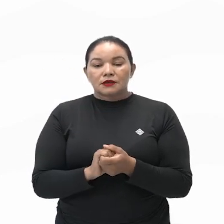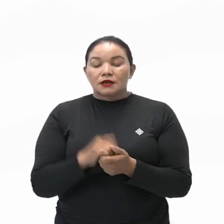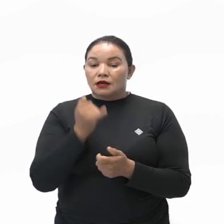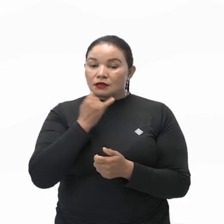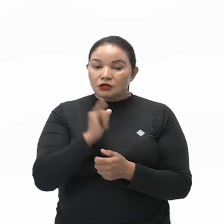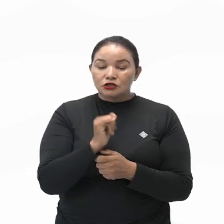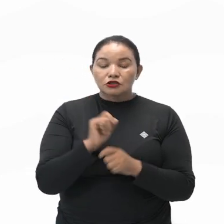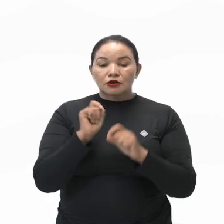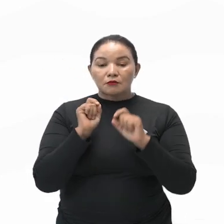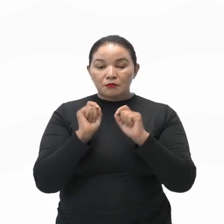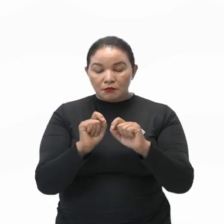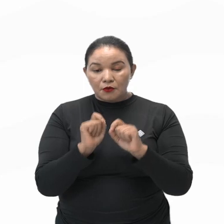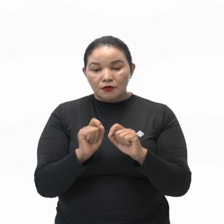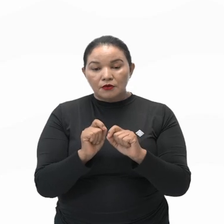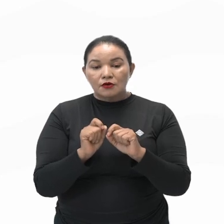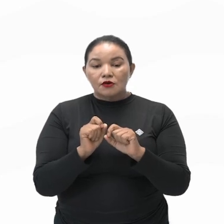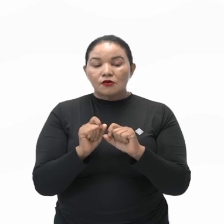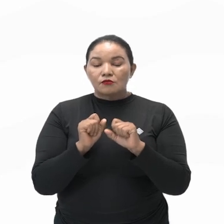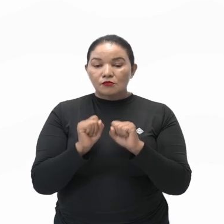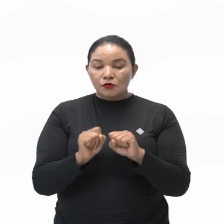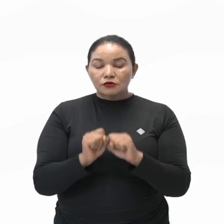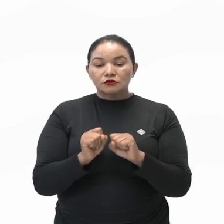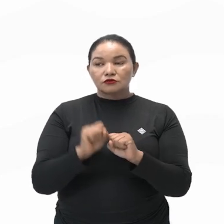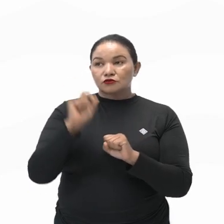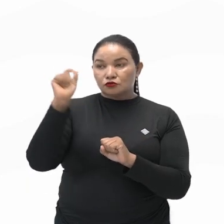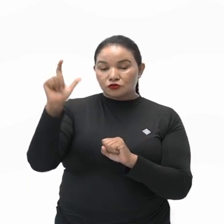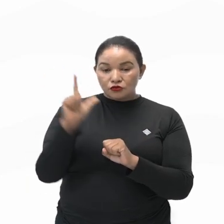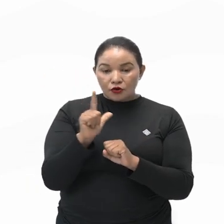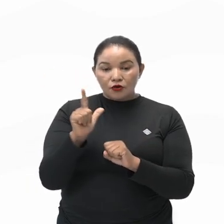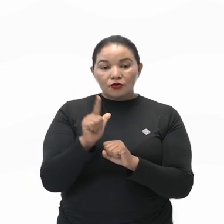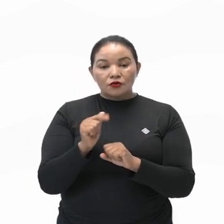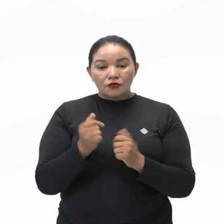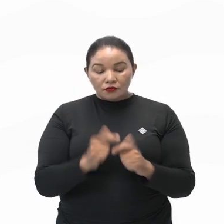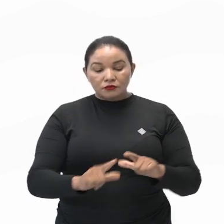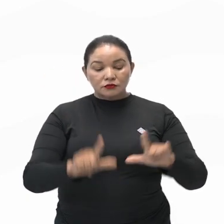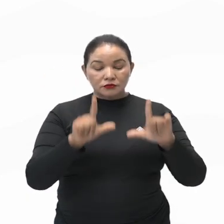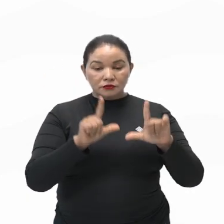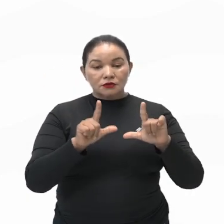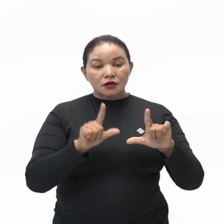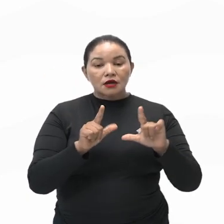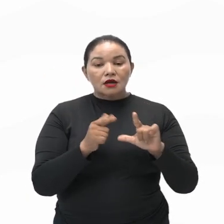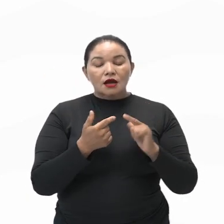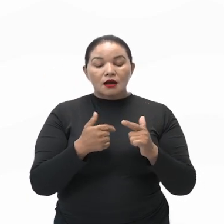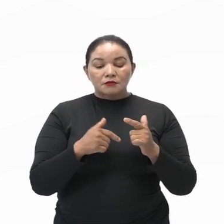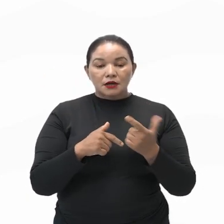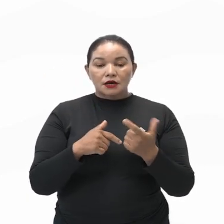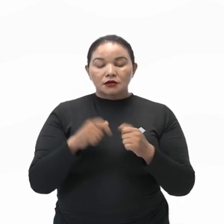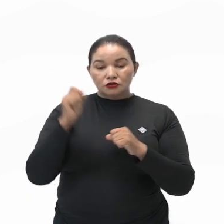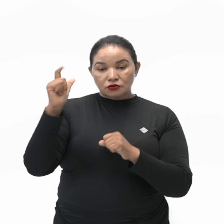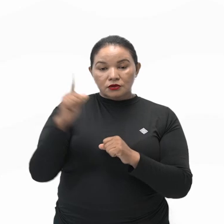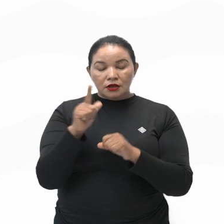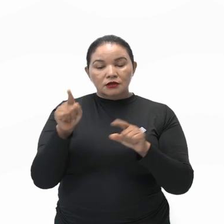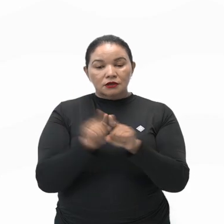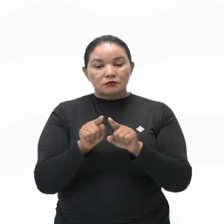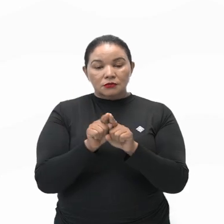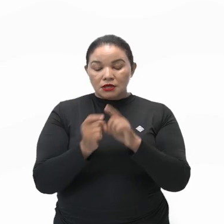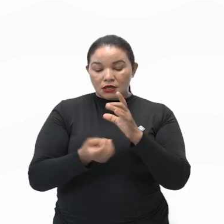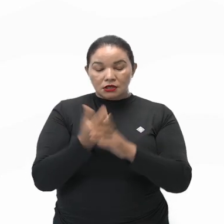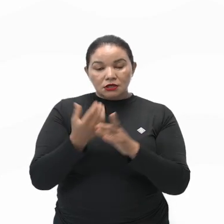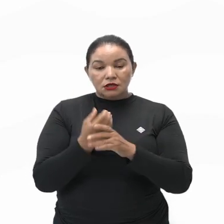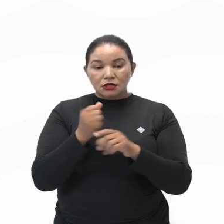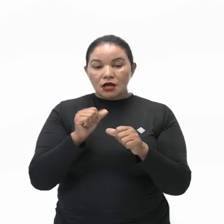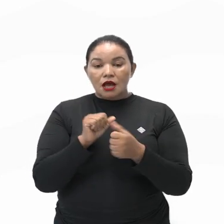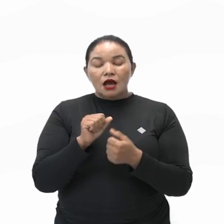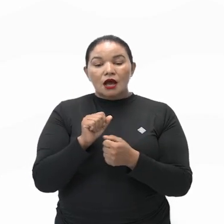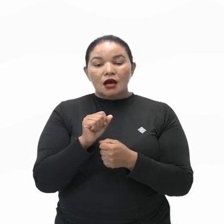do sol vindo, trabalhando ali com o trânsito de elétrons, acaba gerando energia solar.